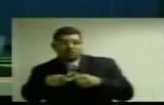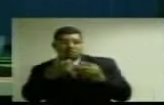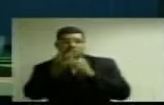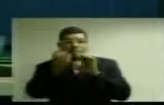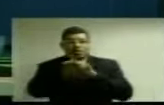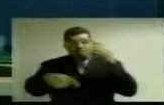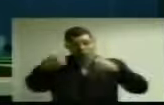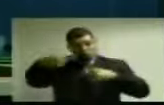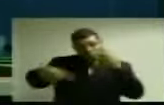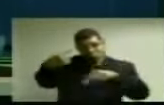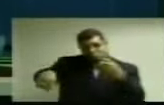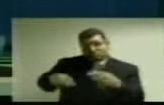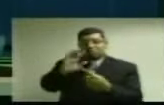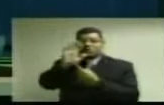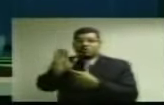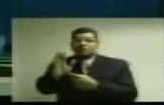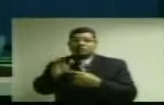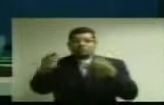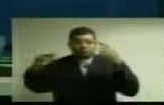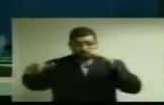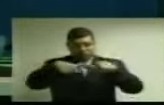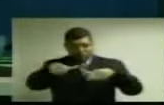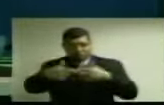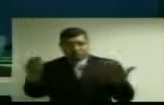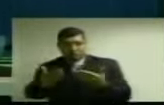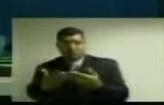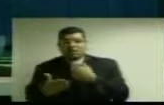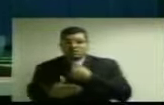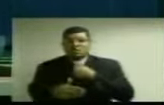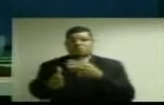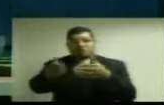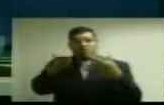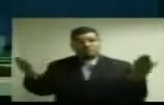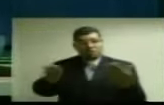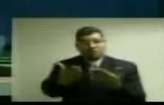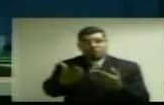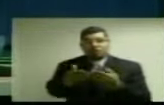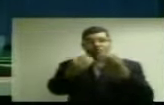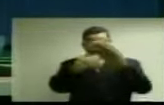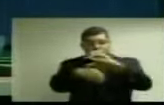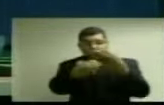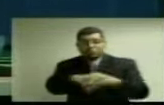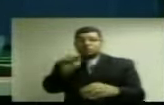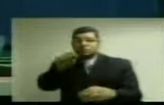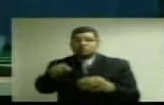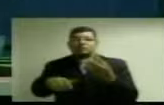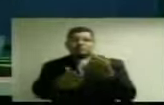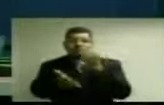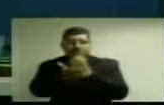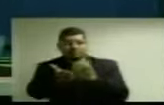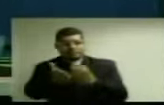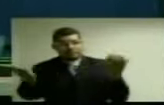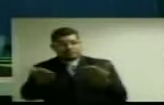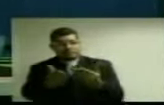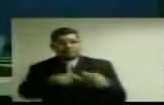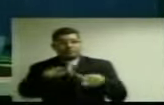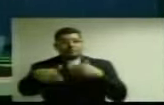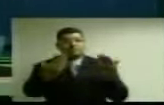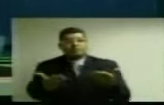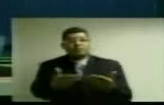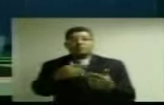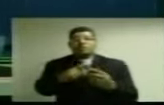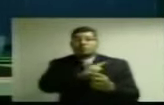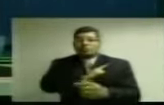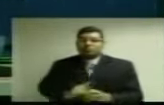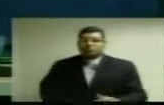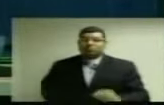alianças políticas, manter uma coerência. Eu sou a favor de concurso público e contra contrato temporário